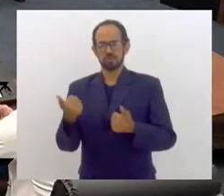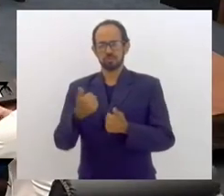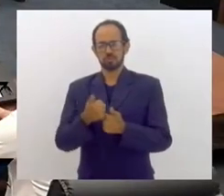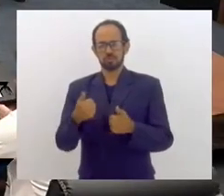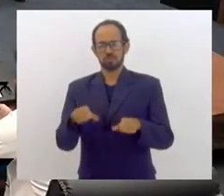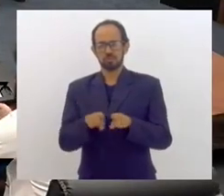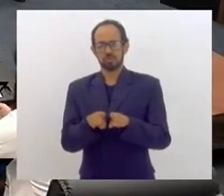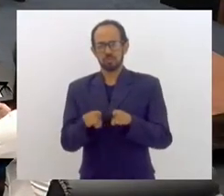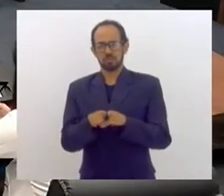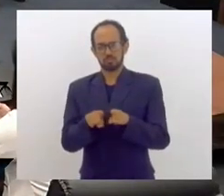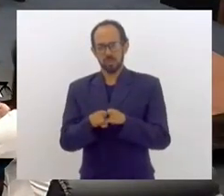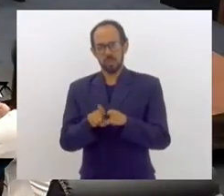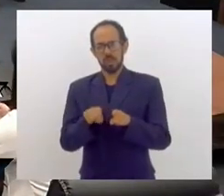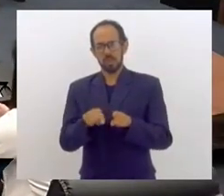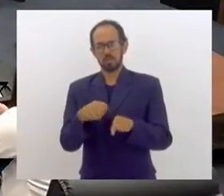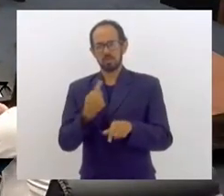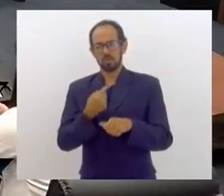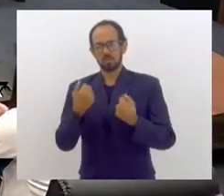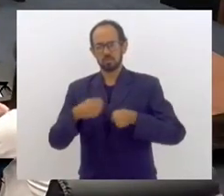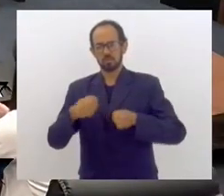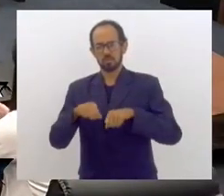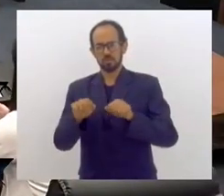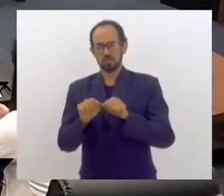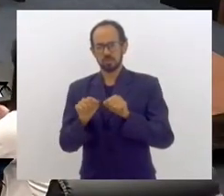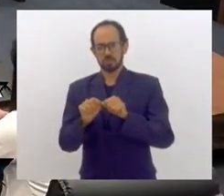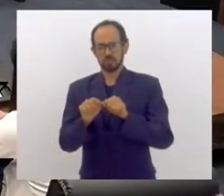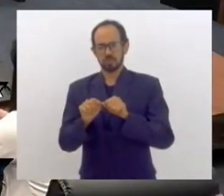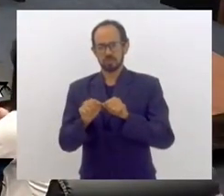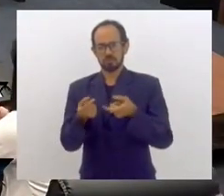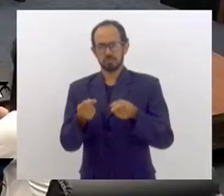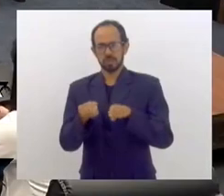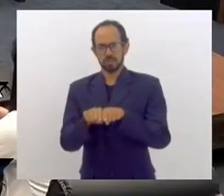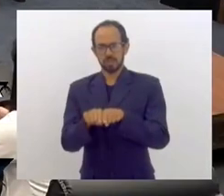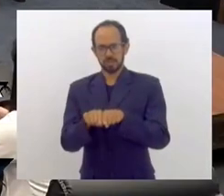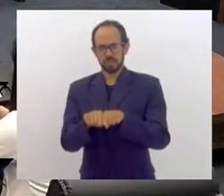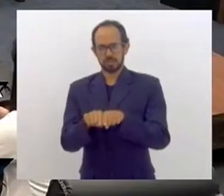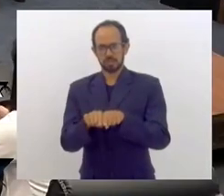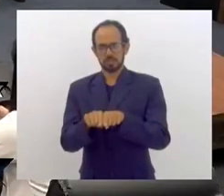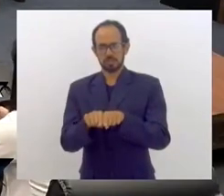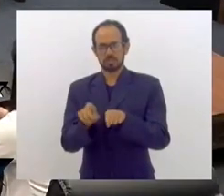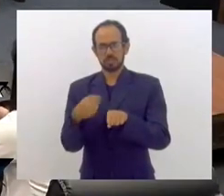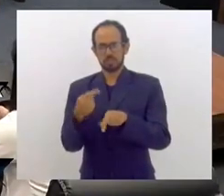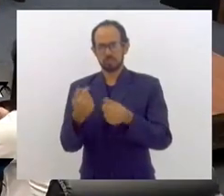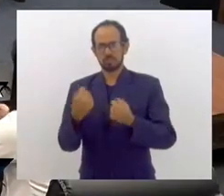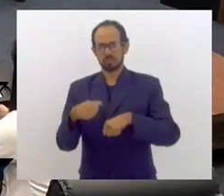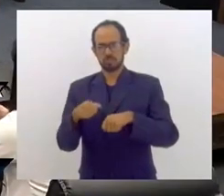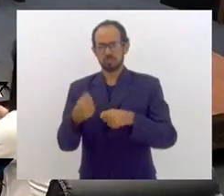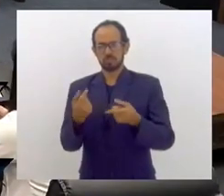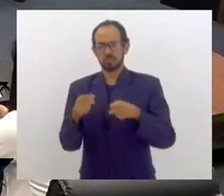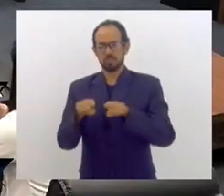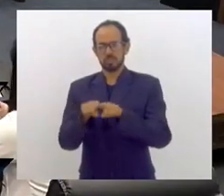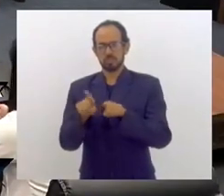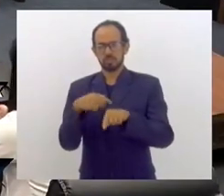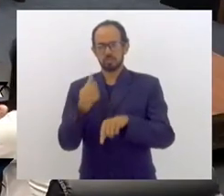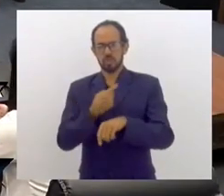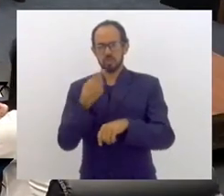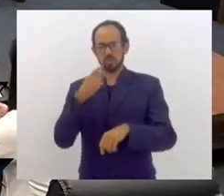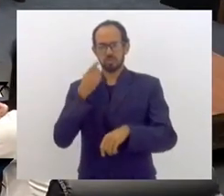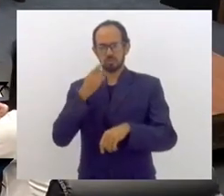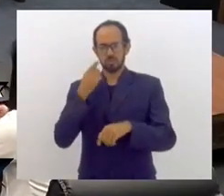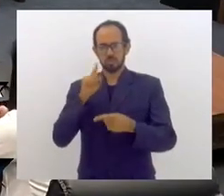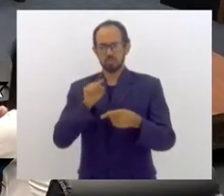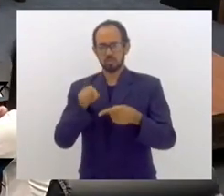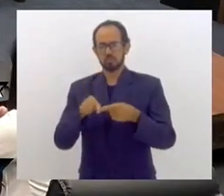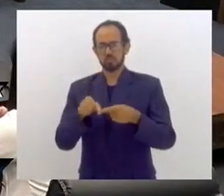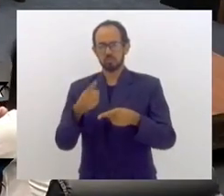me substituindo também. É isso que a gente temos que fazer. Parceria, nós temos que ser parceiro, todos nós aqui os deputados tem um